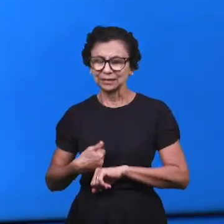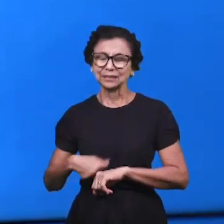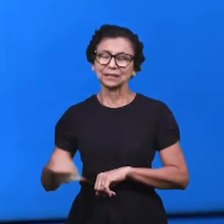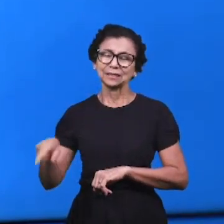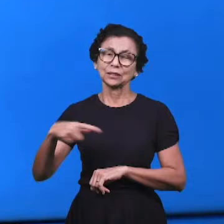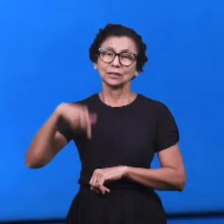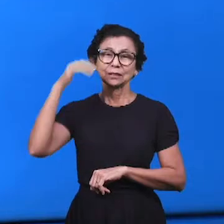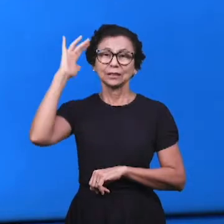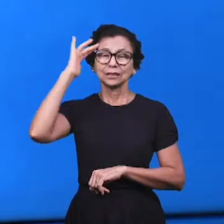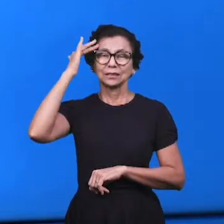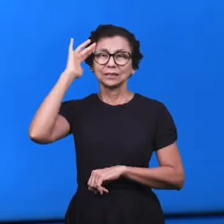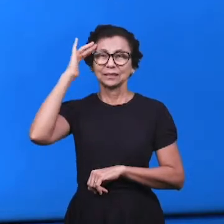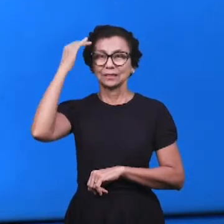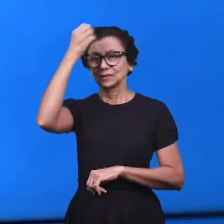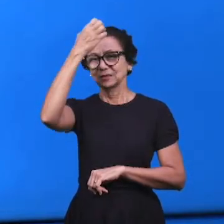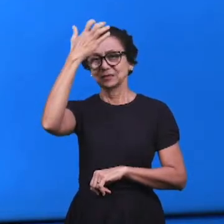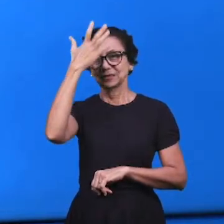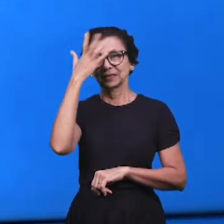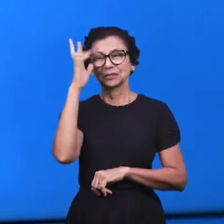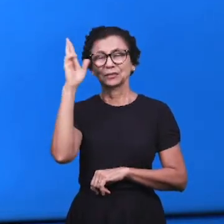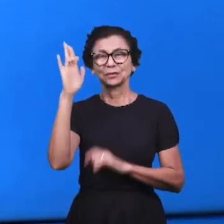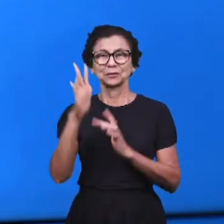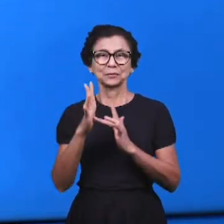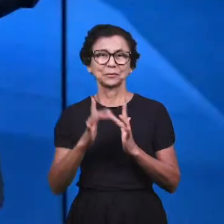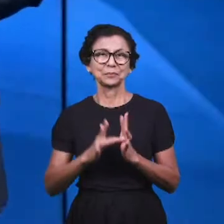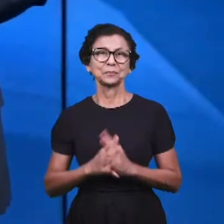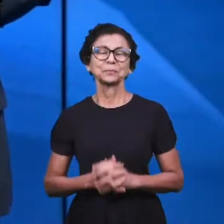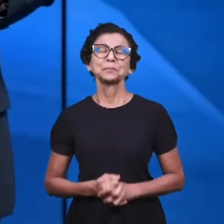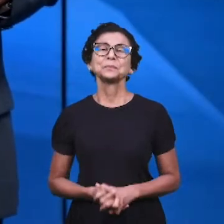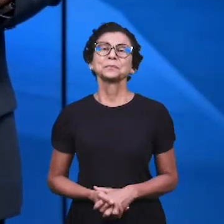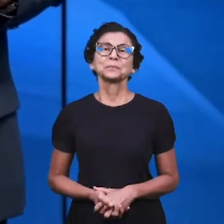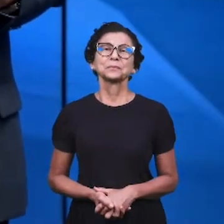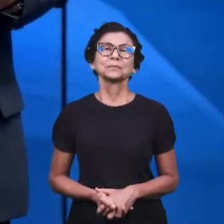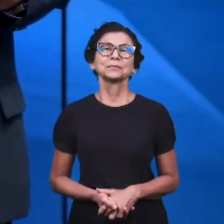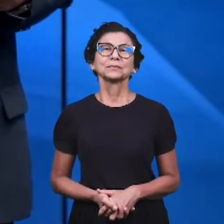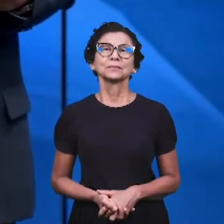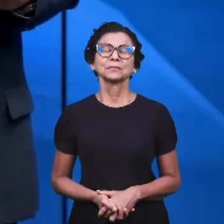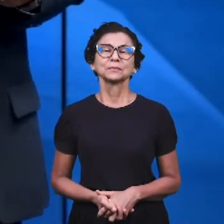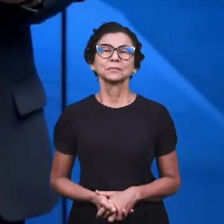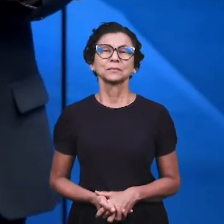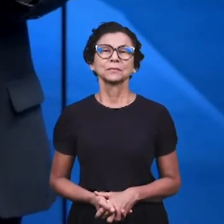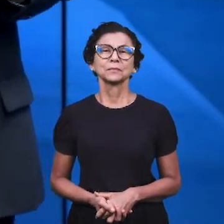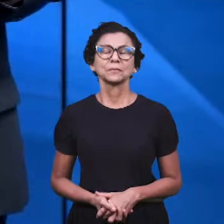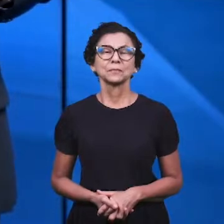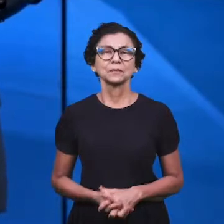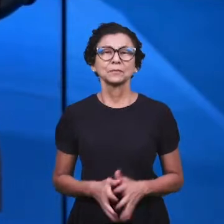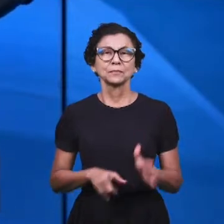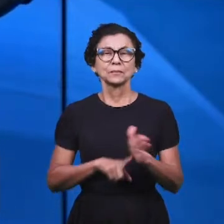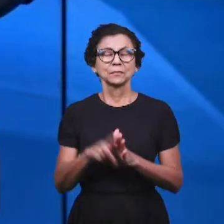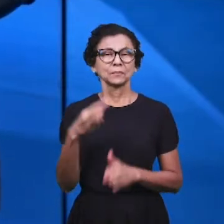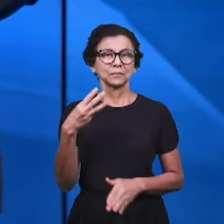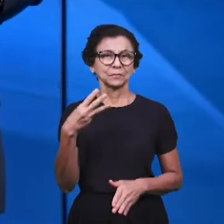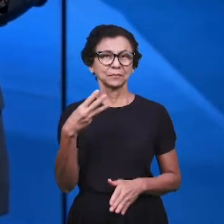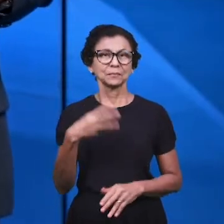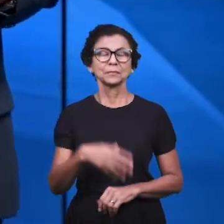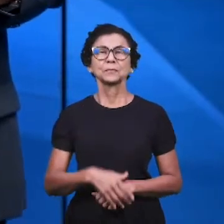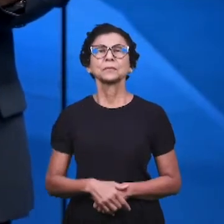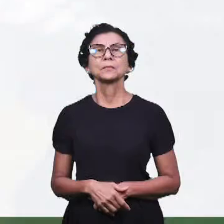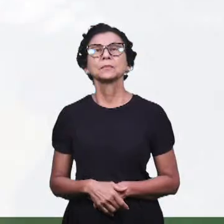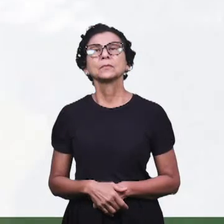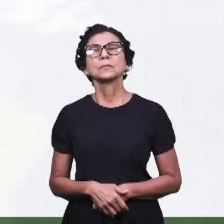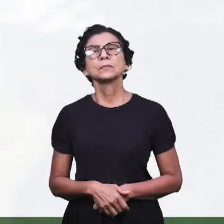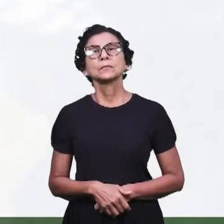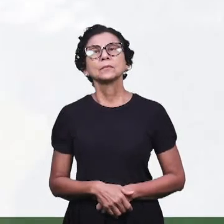revelação do Senhor. Amém, irmã? Muito obrigado pela sua participação. Muito bem, irmãos, a terceira pergunta agora, vamos continuar então, que ela diz